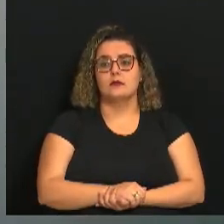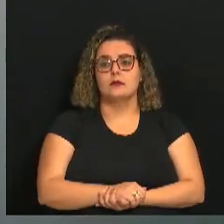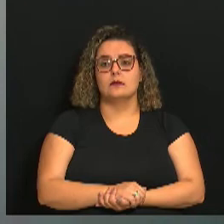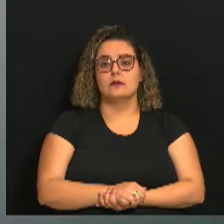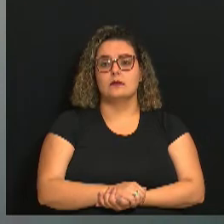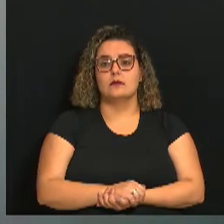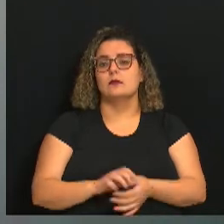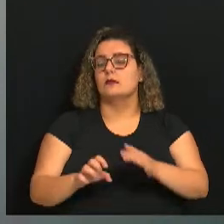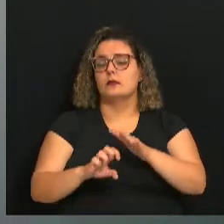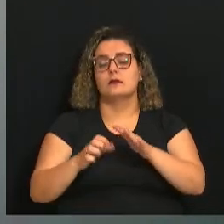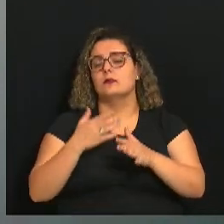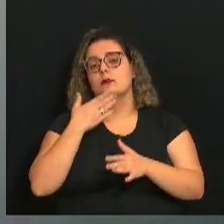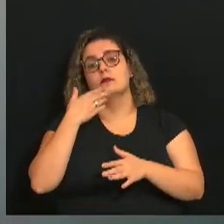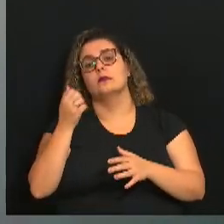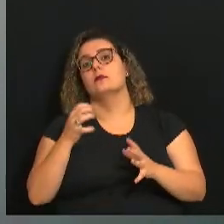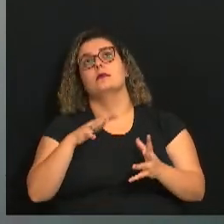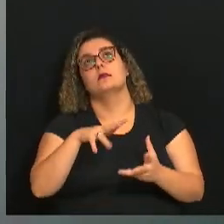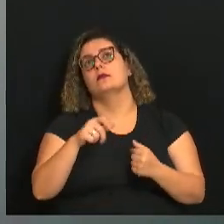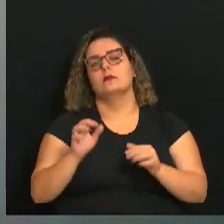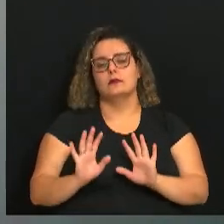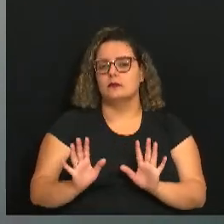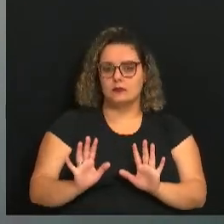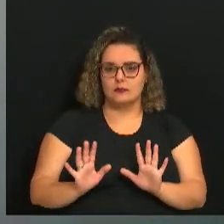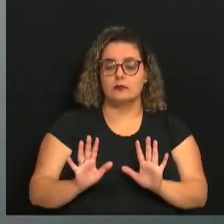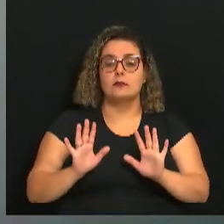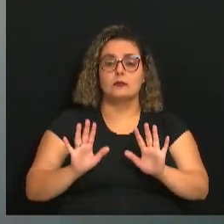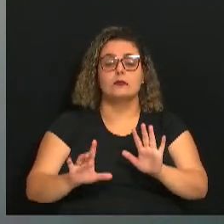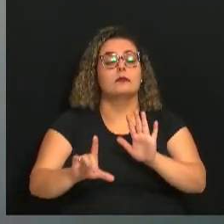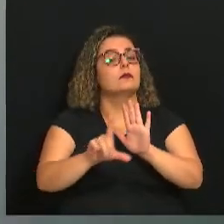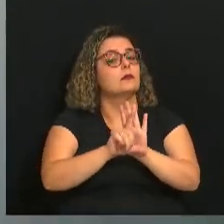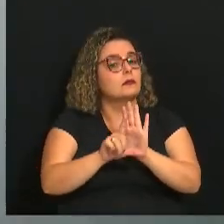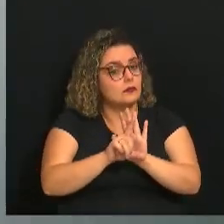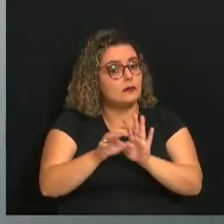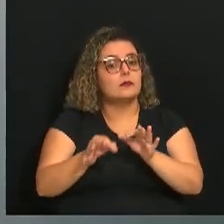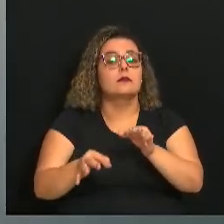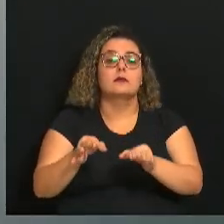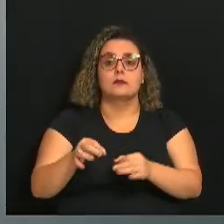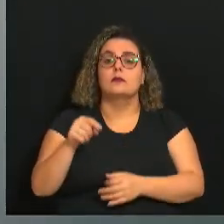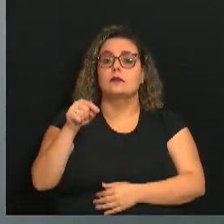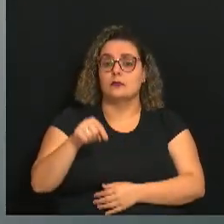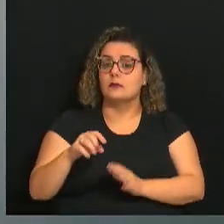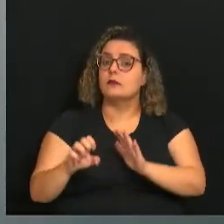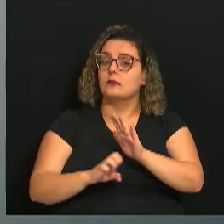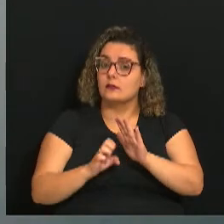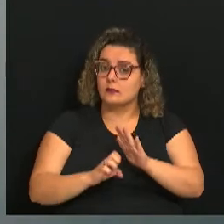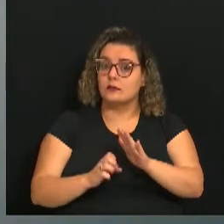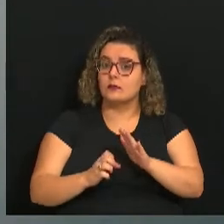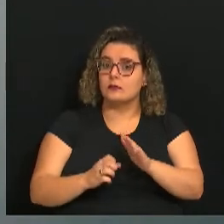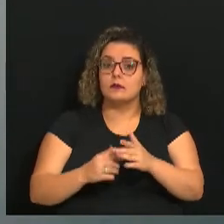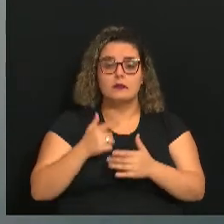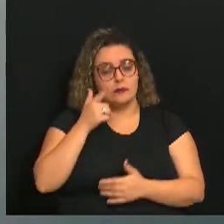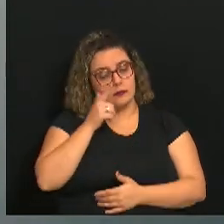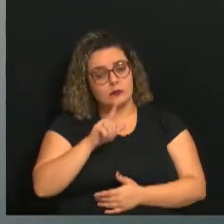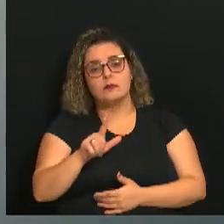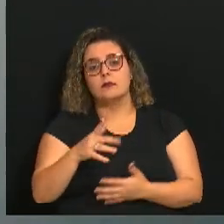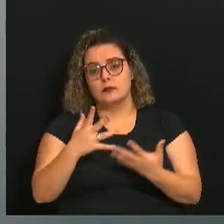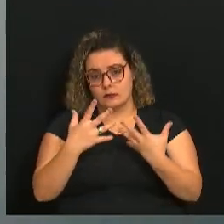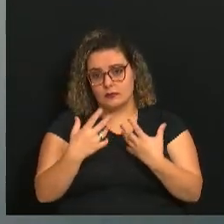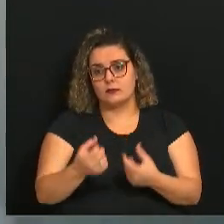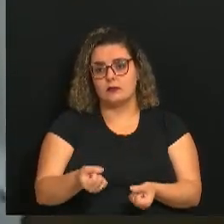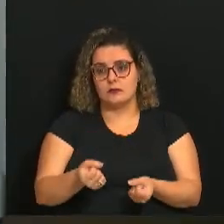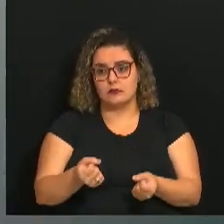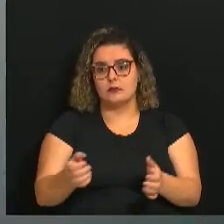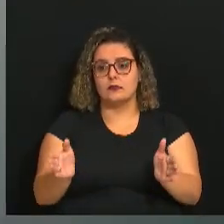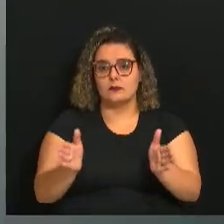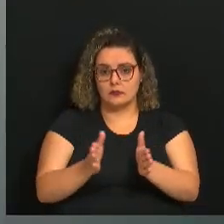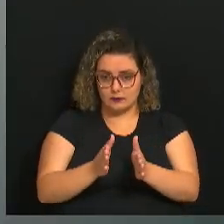do mundo, mas legalmente, juridicamente, essa empresa ela estava apta. Primeiro que o processo é público, né? E tem